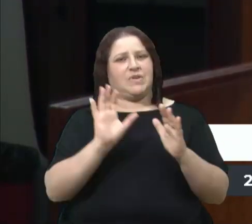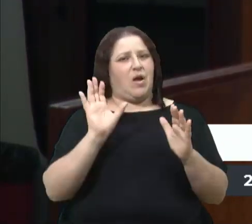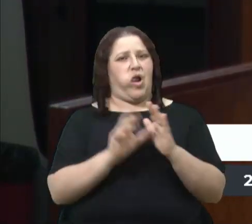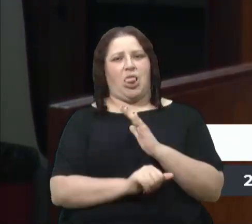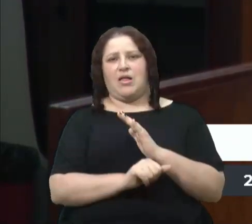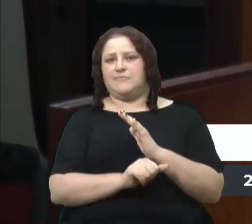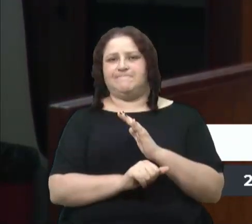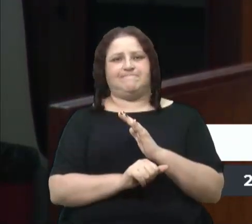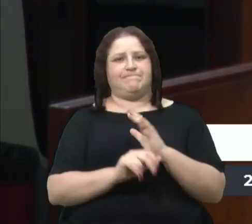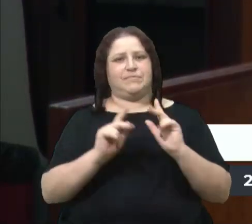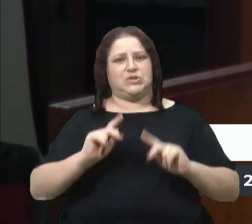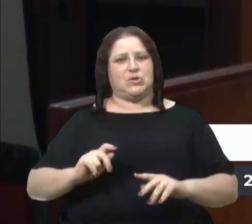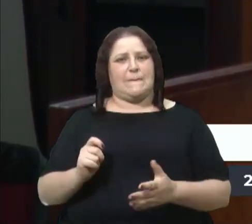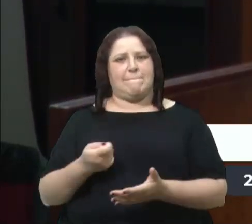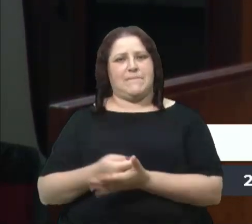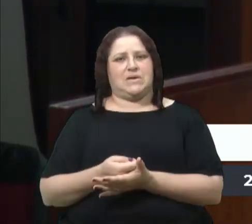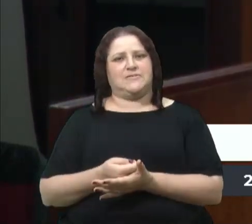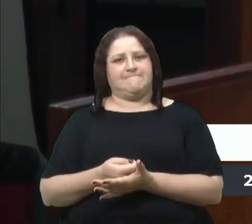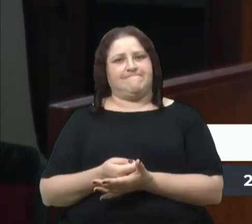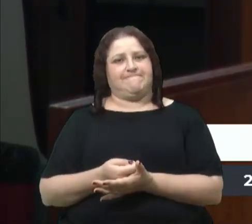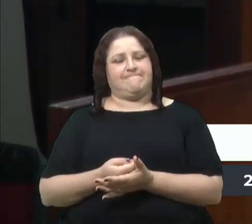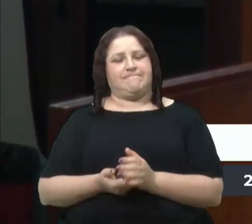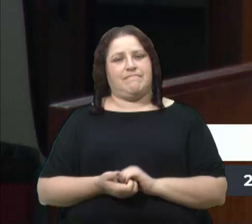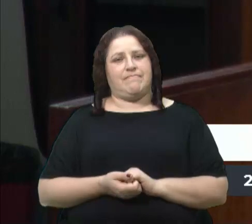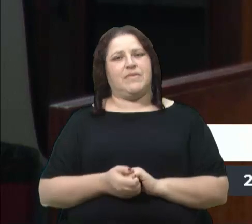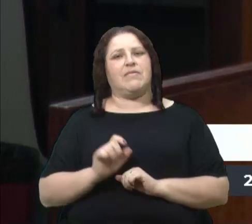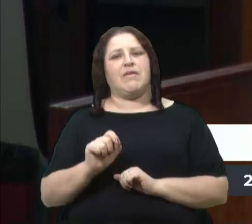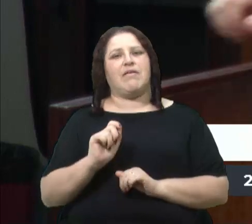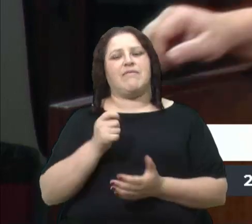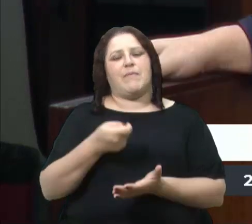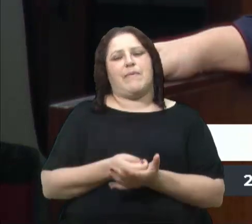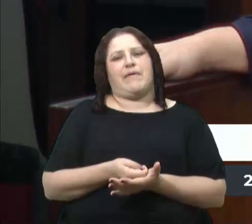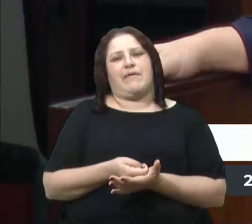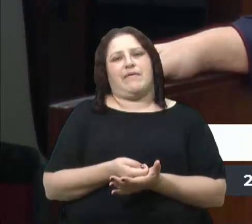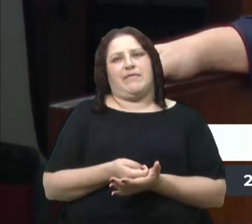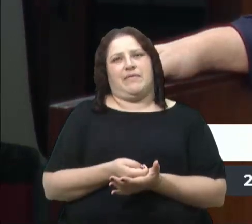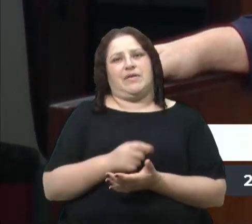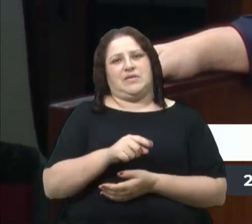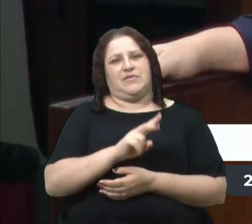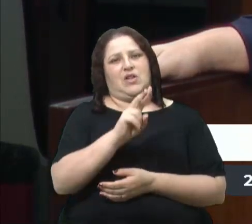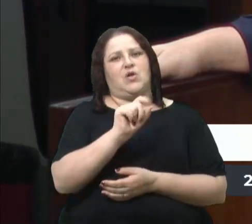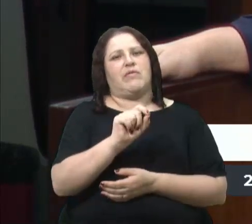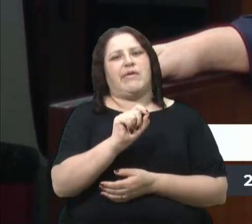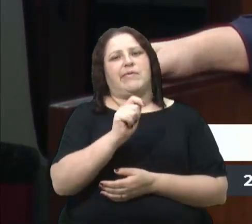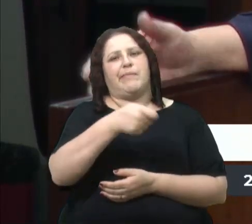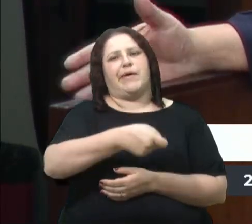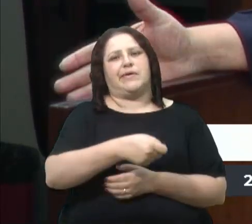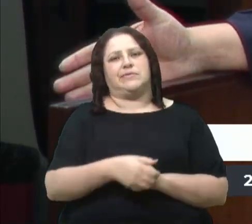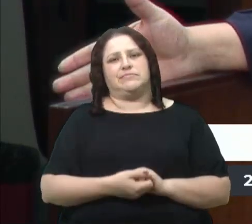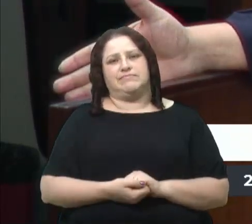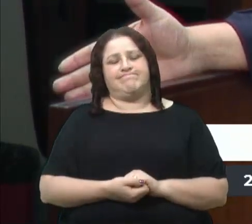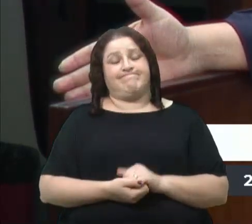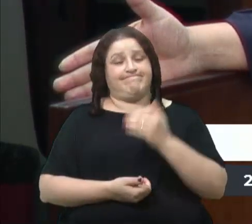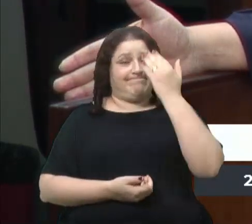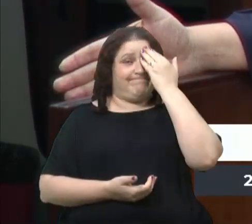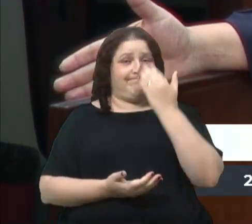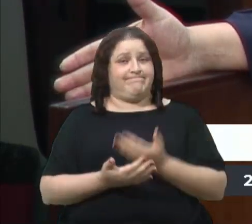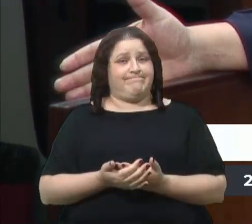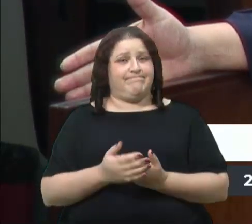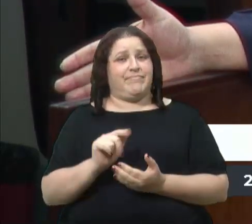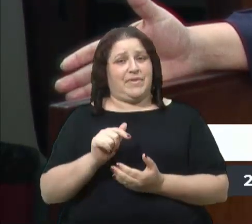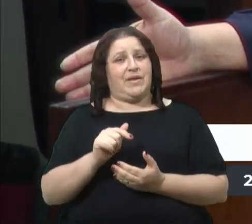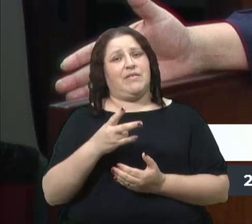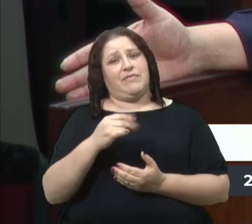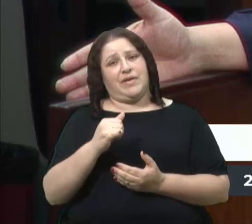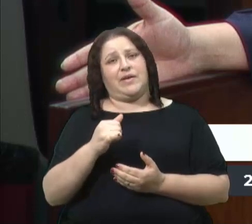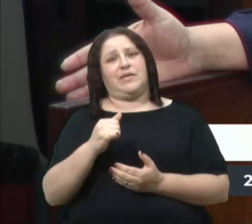ao bolso do contribuinte que vai acontecer. Só que quem que vai pagar esse valor aqui, vereador Fiuza? Com certeza absoluta vai ser